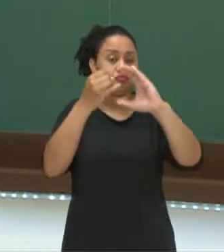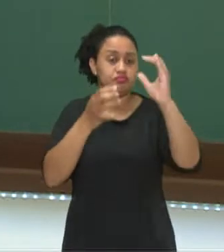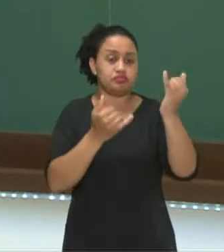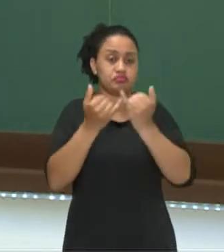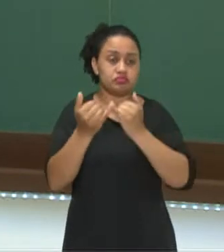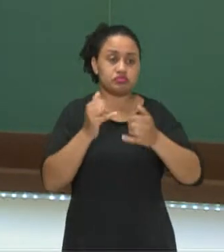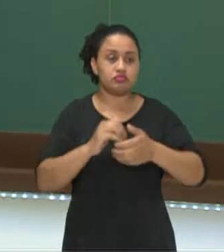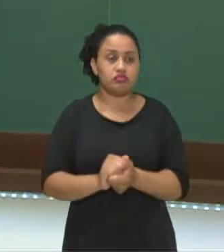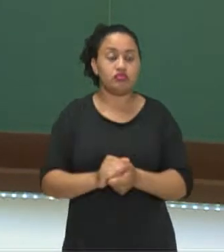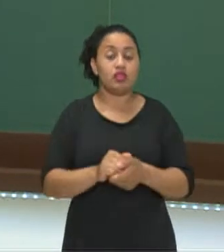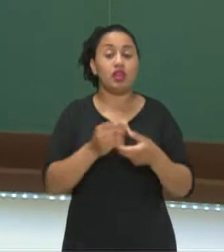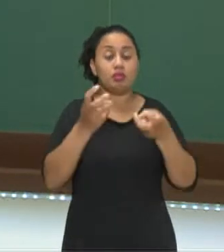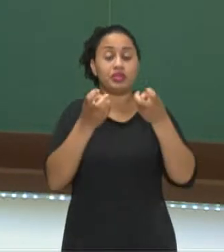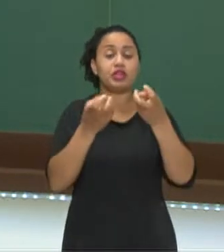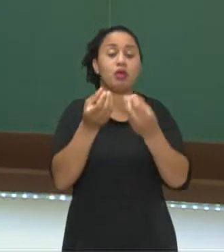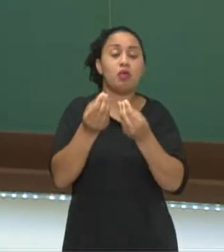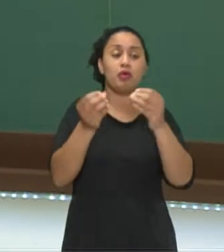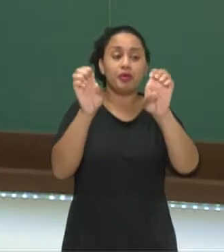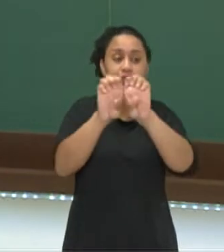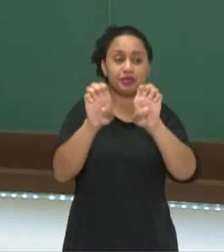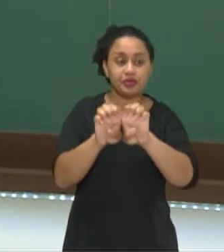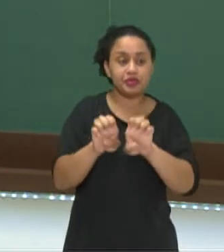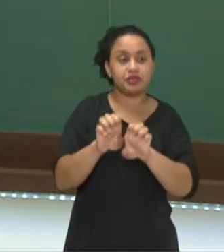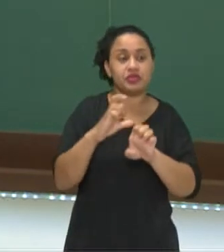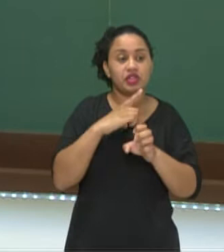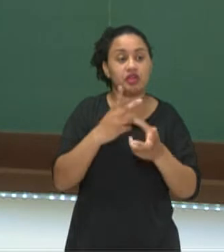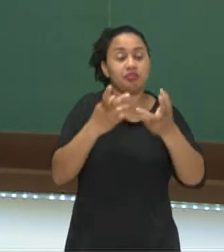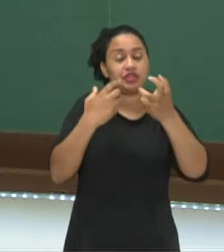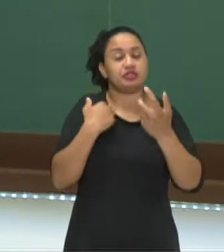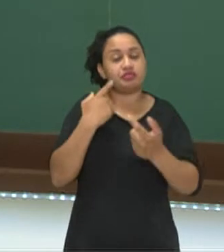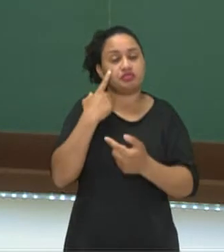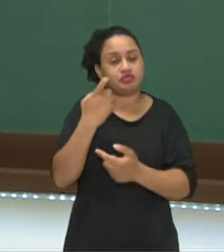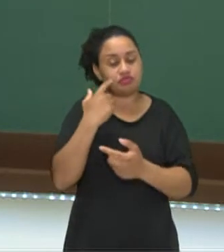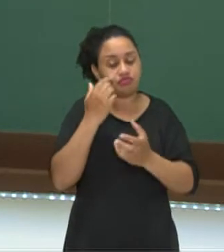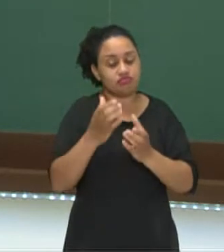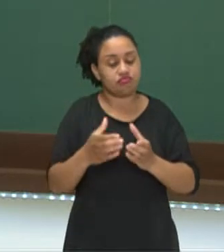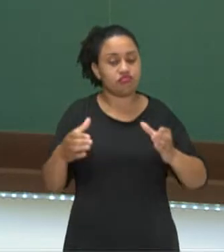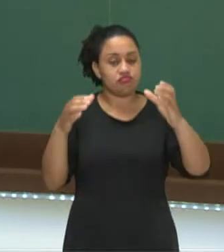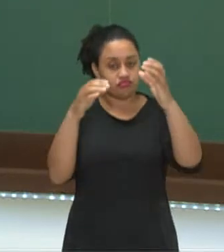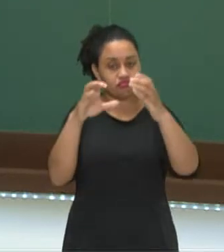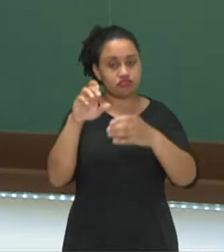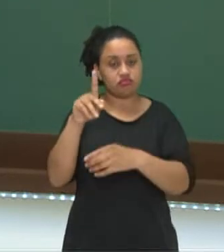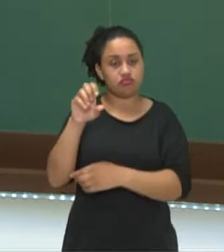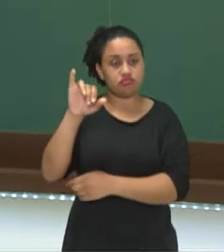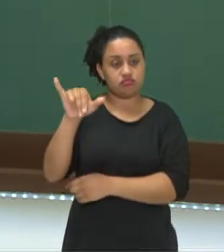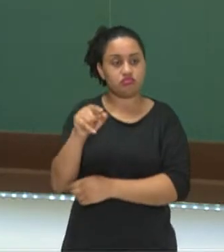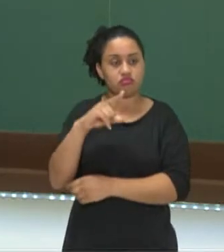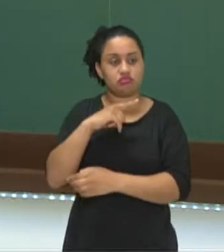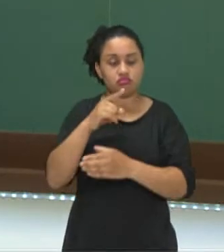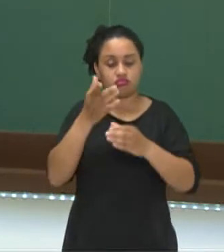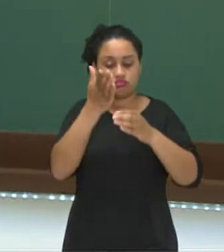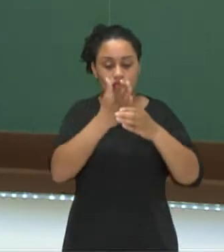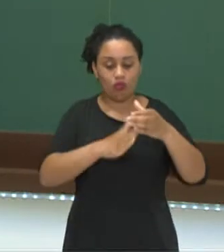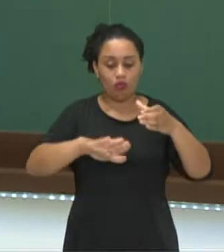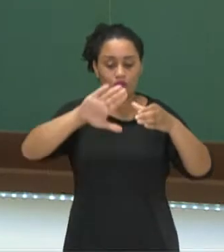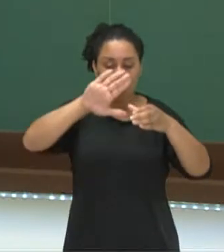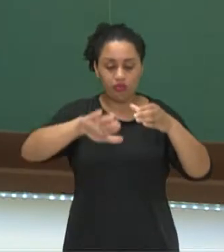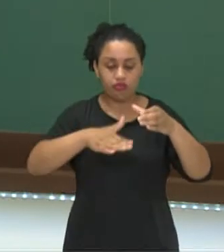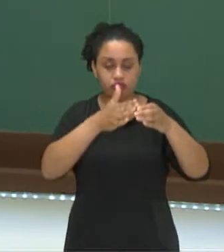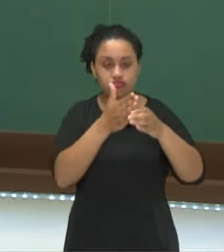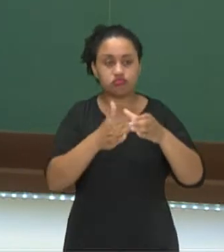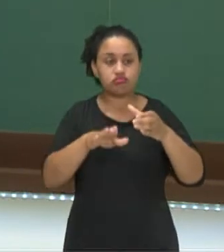Olhem então a estrutura dos poríferos, olha só que interessante. Então uma esponja, ela tem essa cavidade